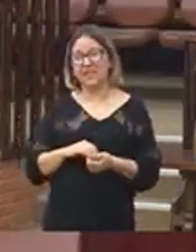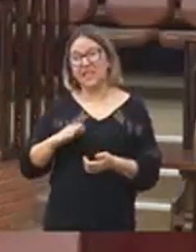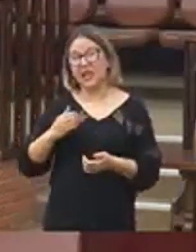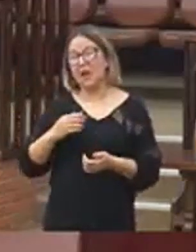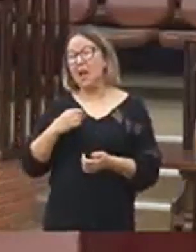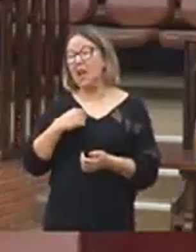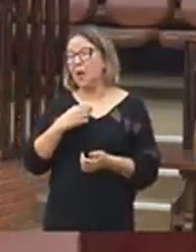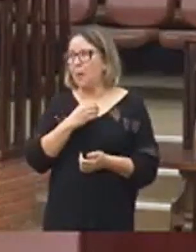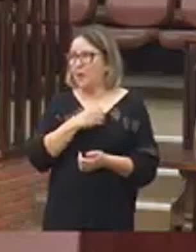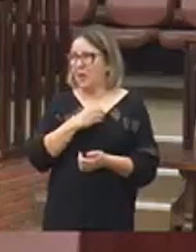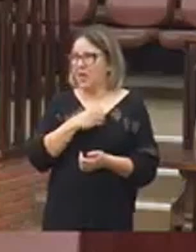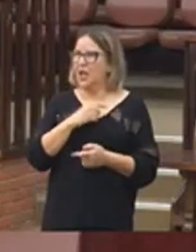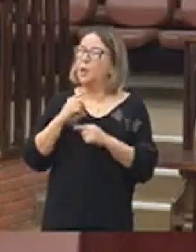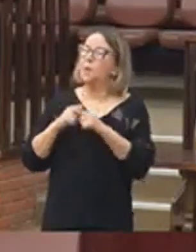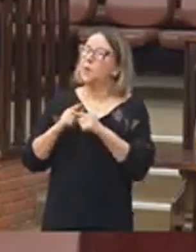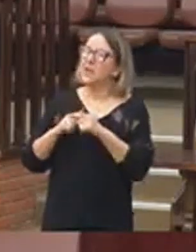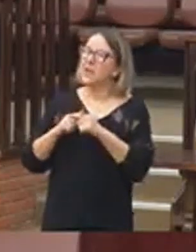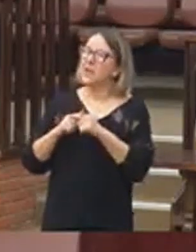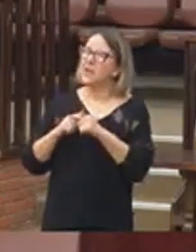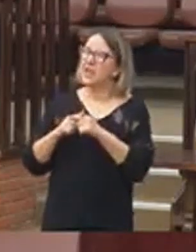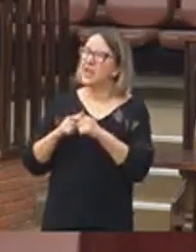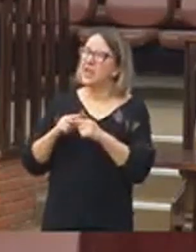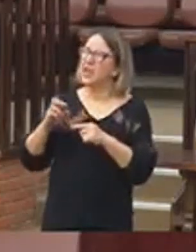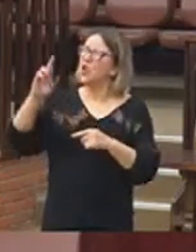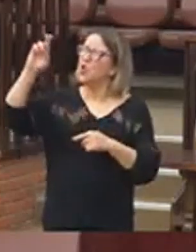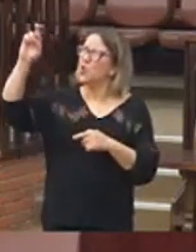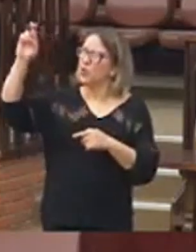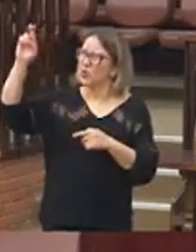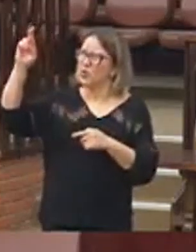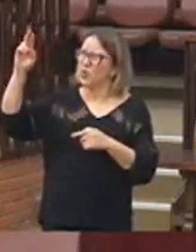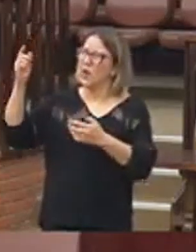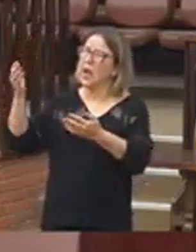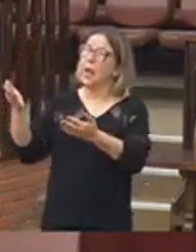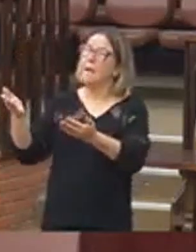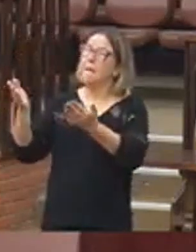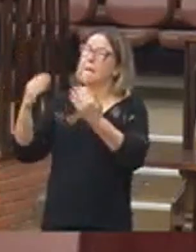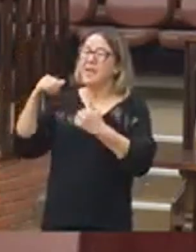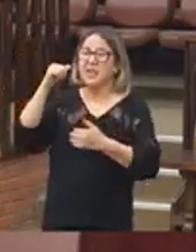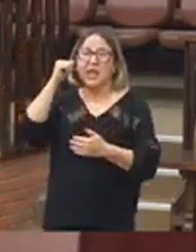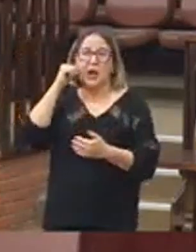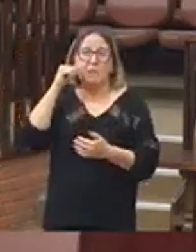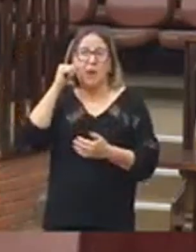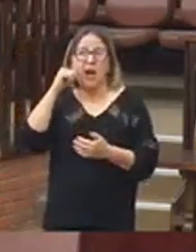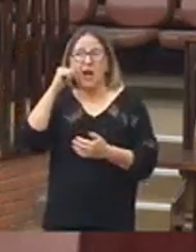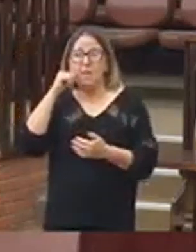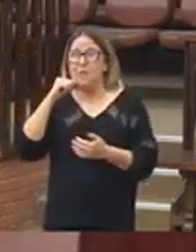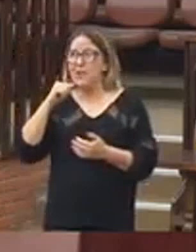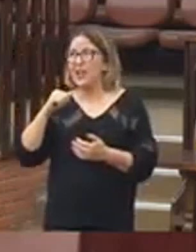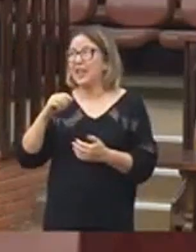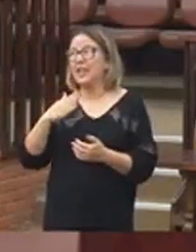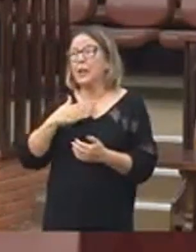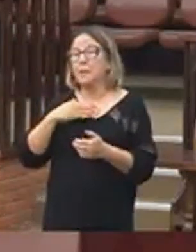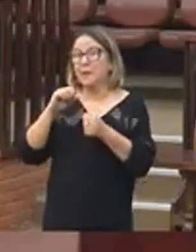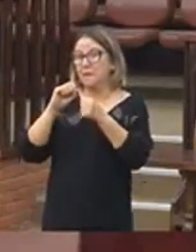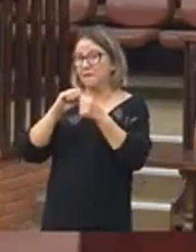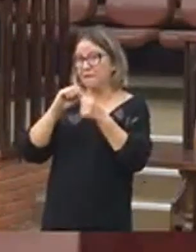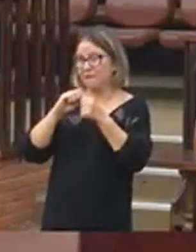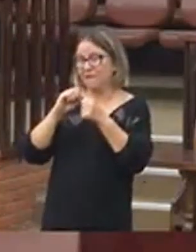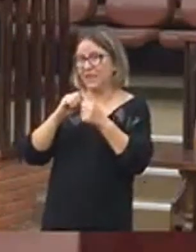quê? Porque o Senhor me deu uma mulher, e essa mulher me levou a comer do